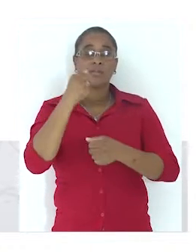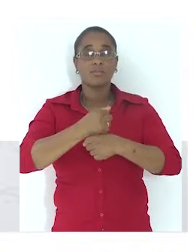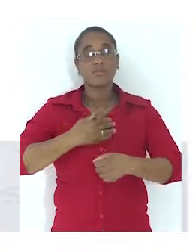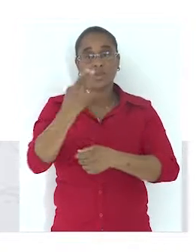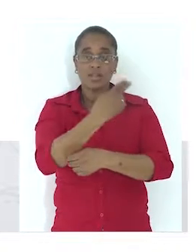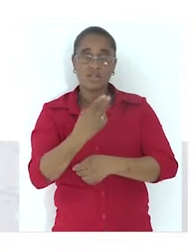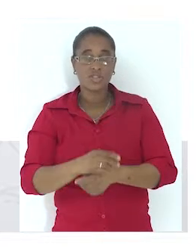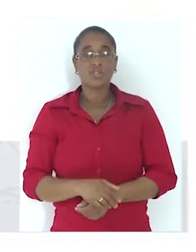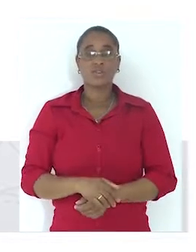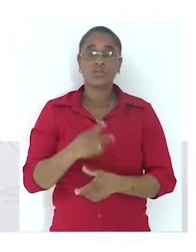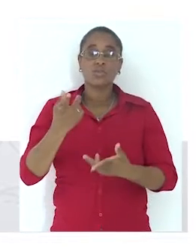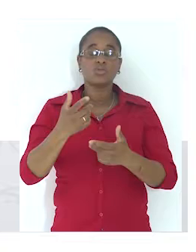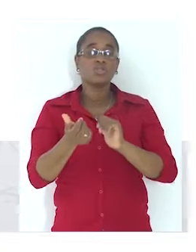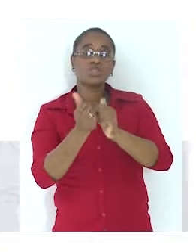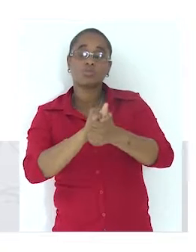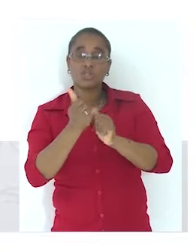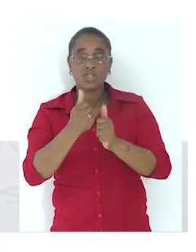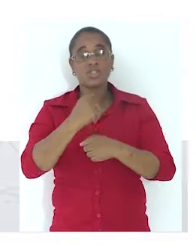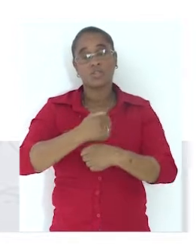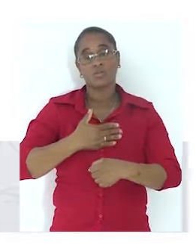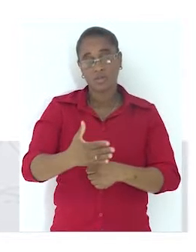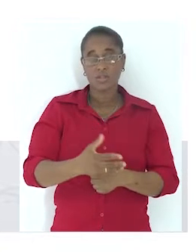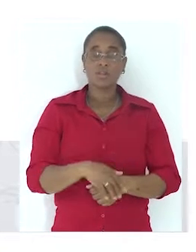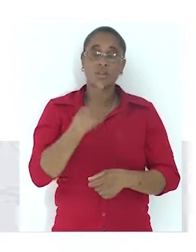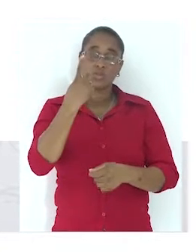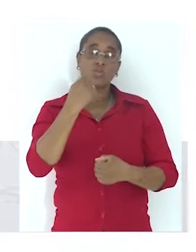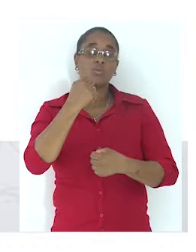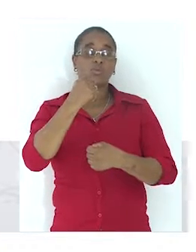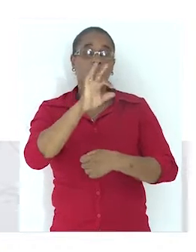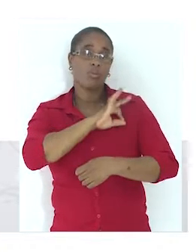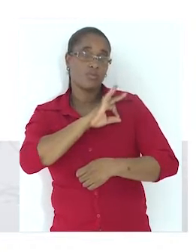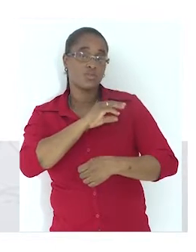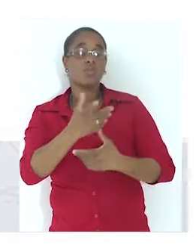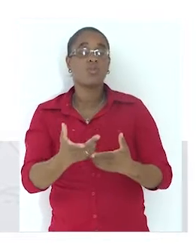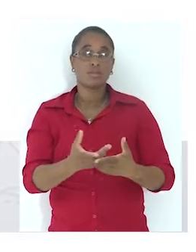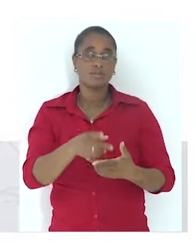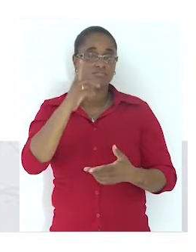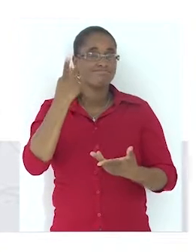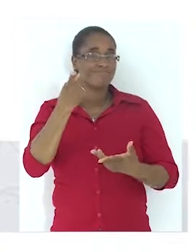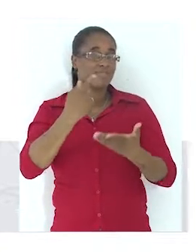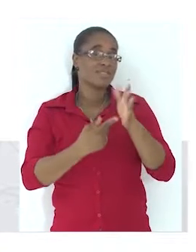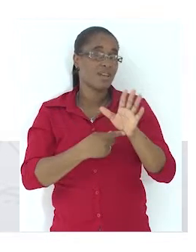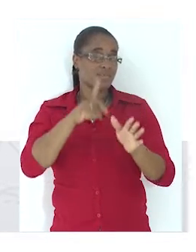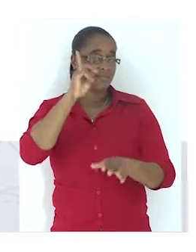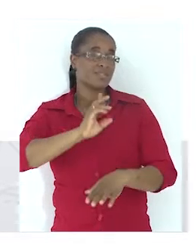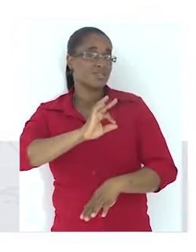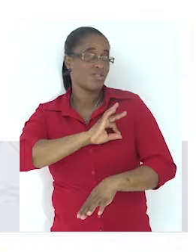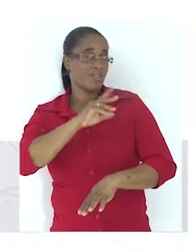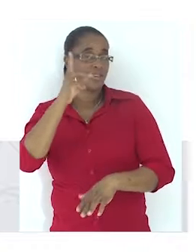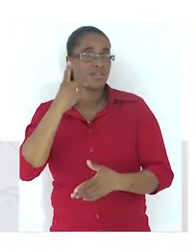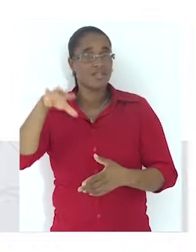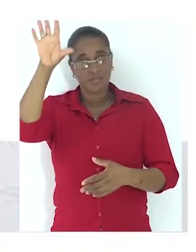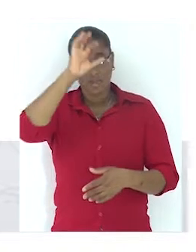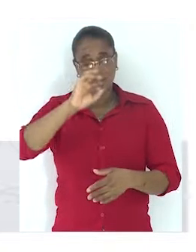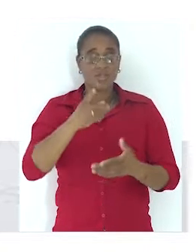um cantor, seja quem for, de um professor, da senhora ministra, por exemplo. Precisamos saber o que ela pensa